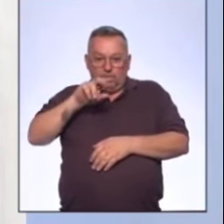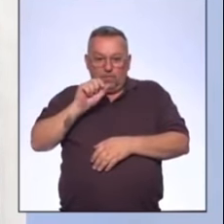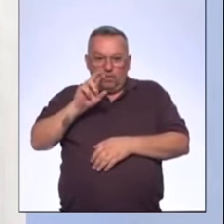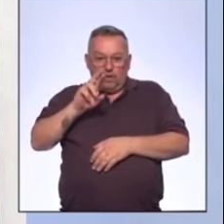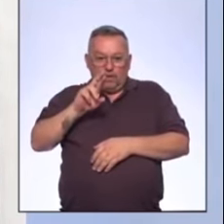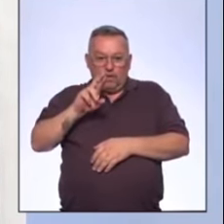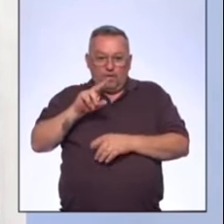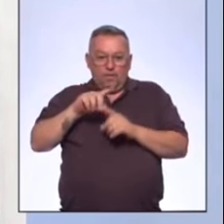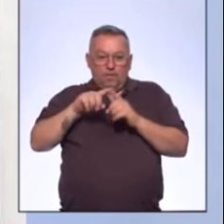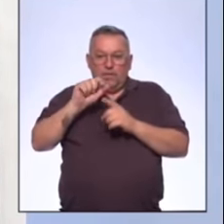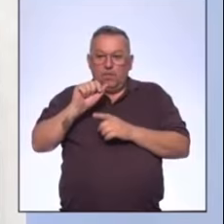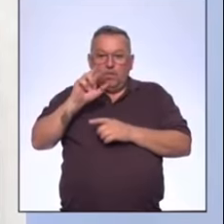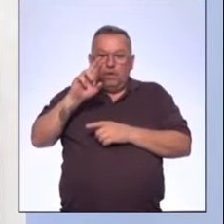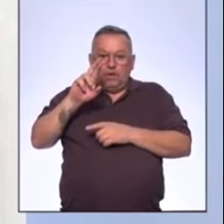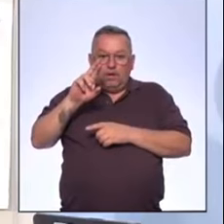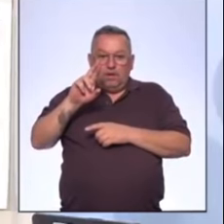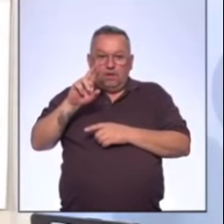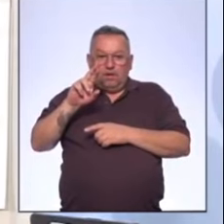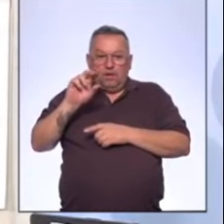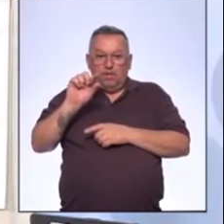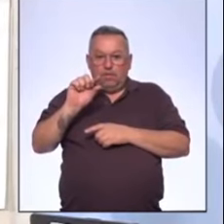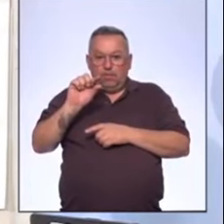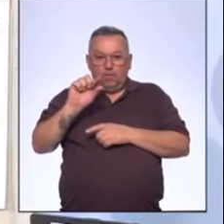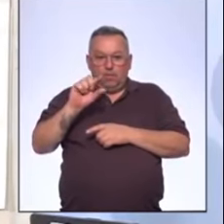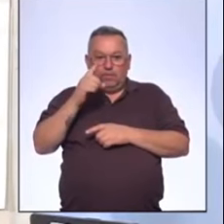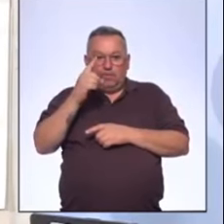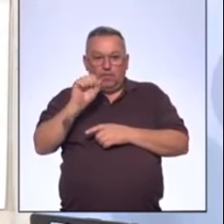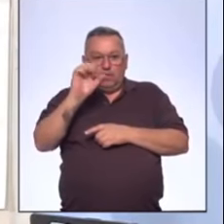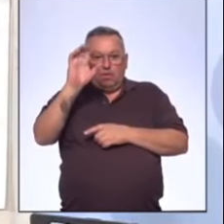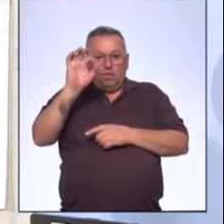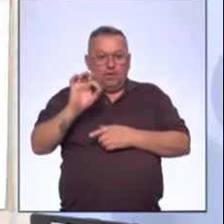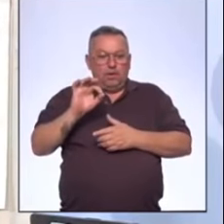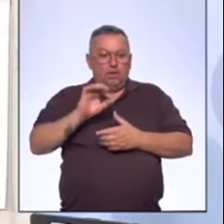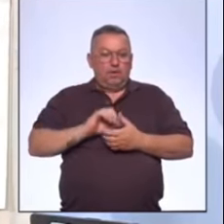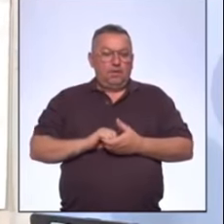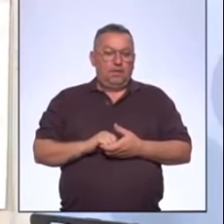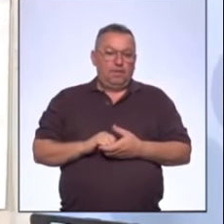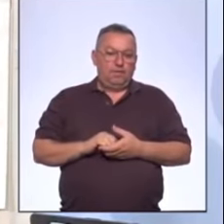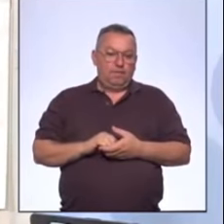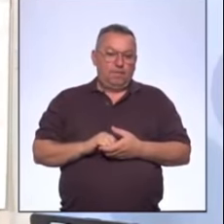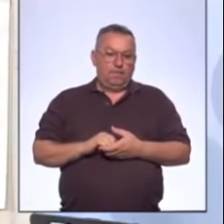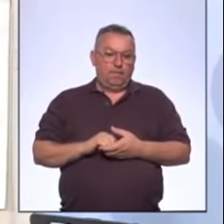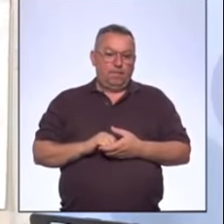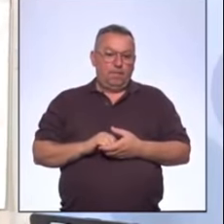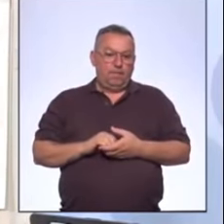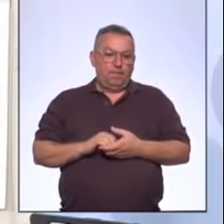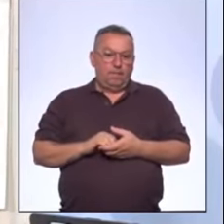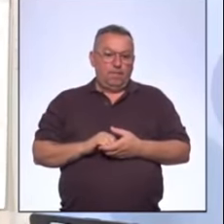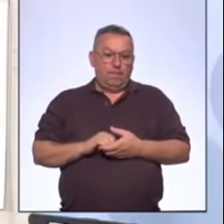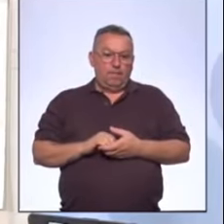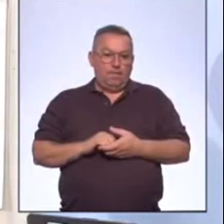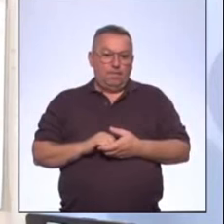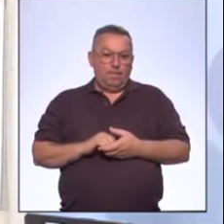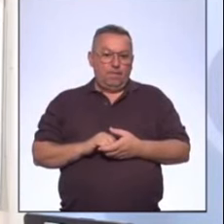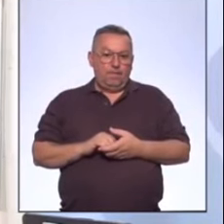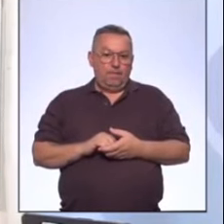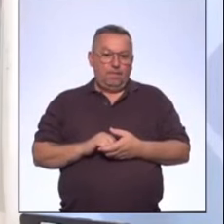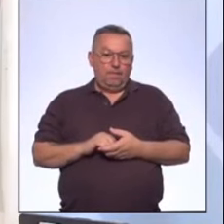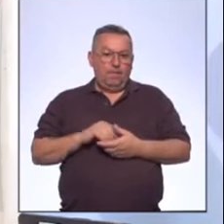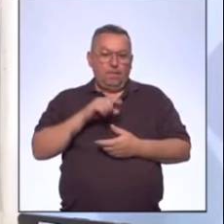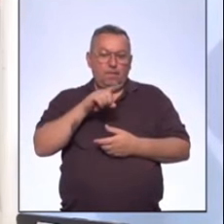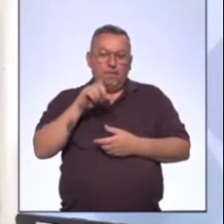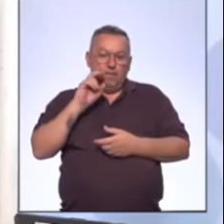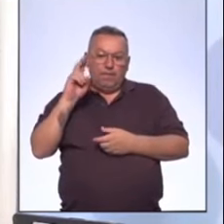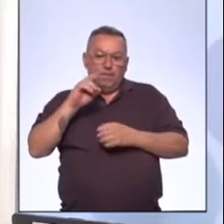o ar atmosférico tem pouco oxigênio, tá? 18% aí, tá bom? E aí, ó, aqui você vê